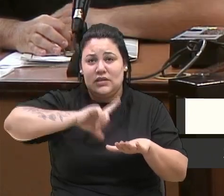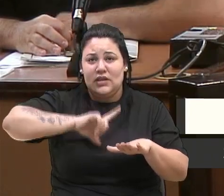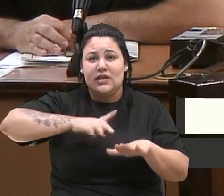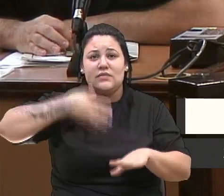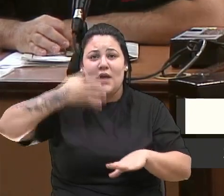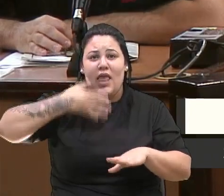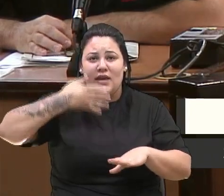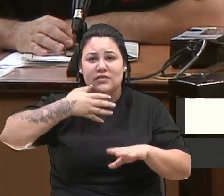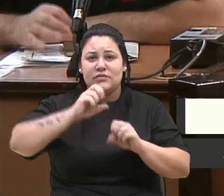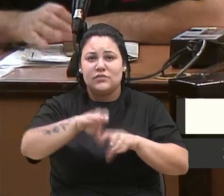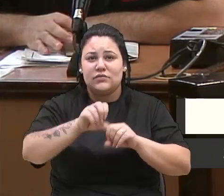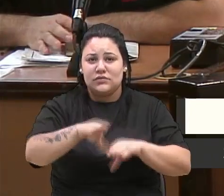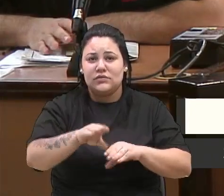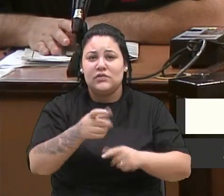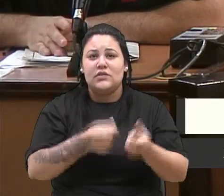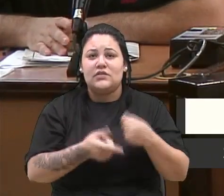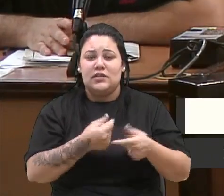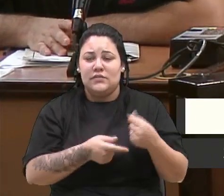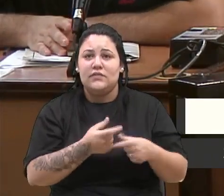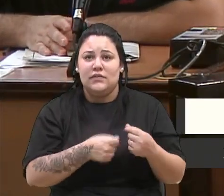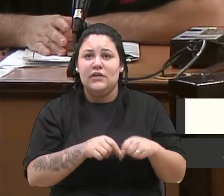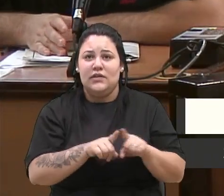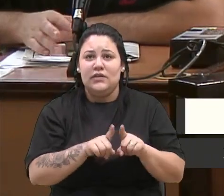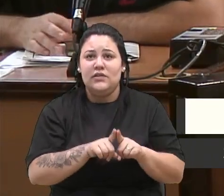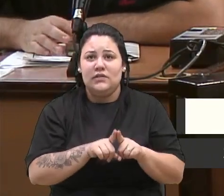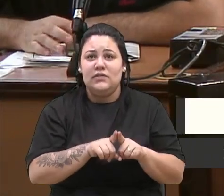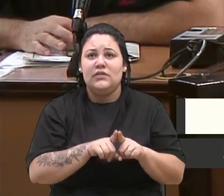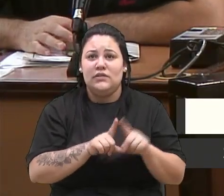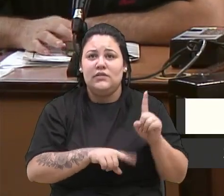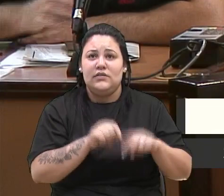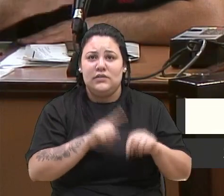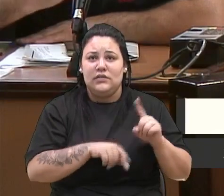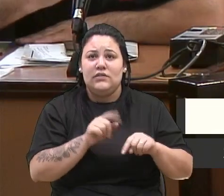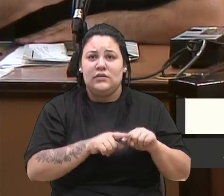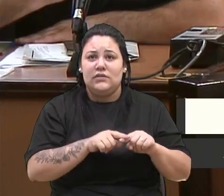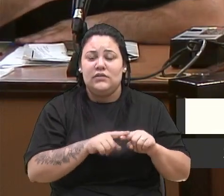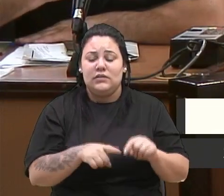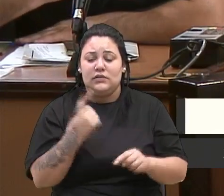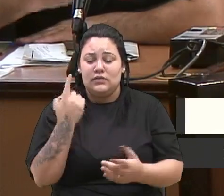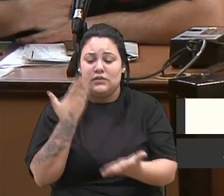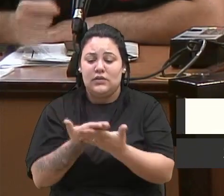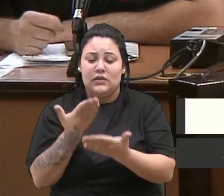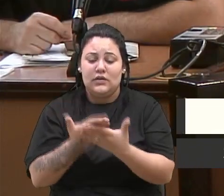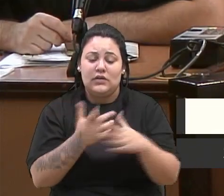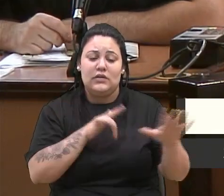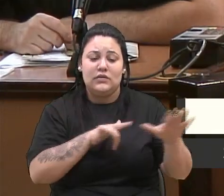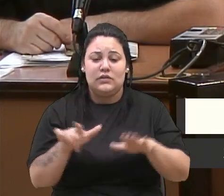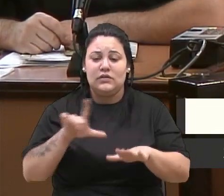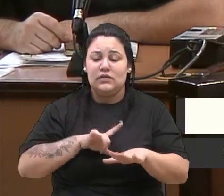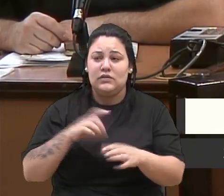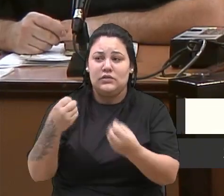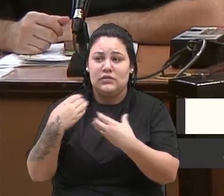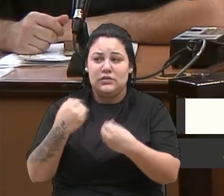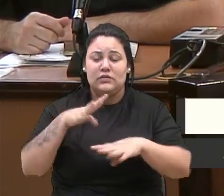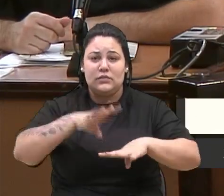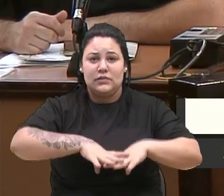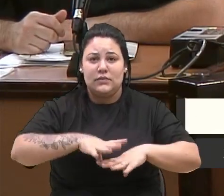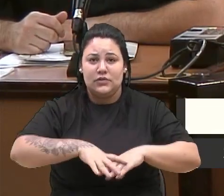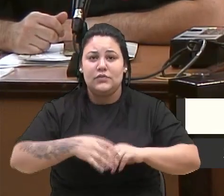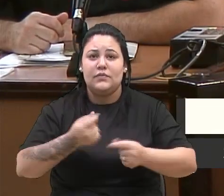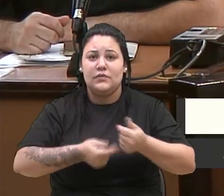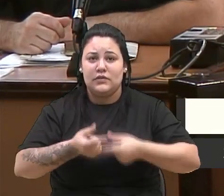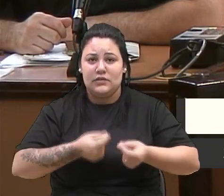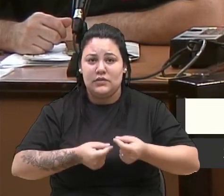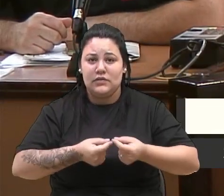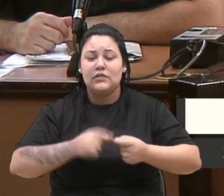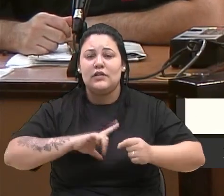educação financeira, eles têm atividade extra-classe, uma aula por semana de educação financeira. Com